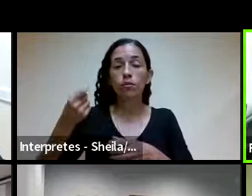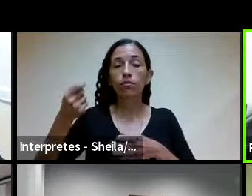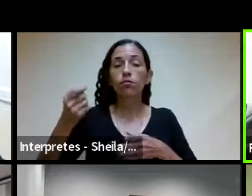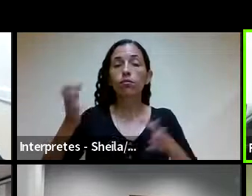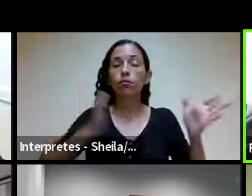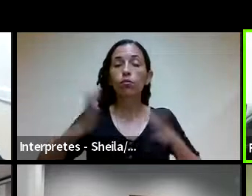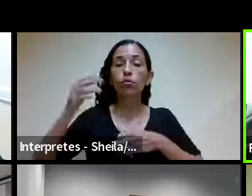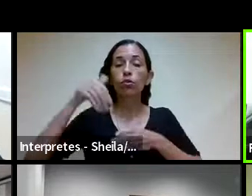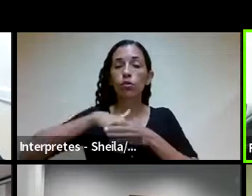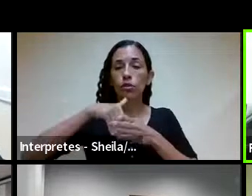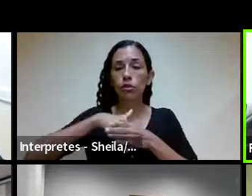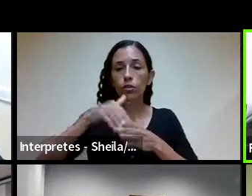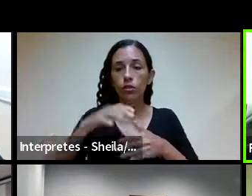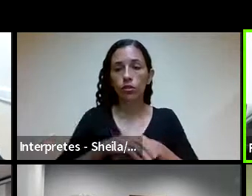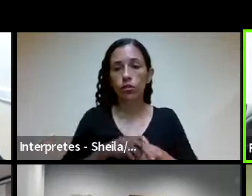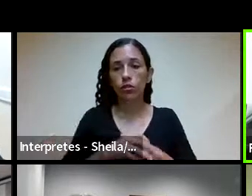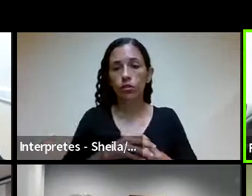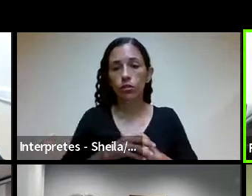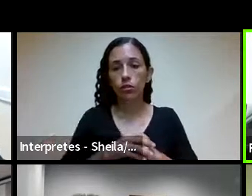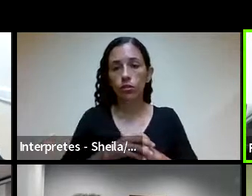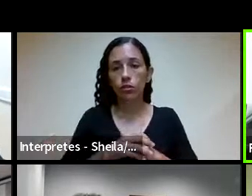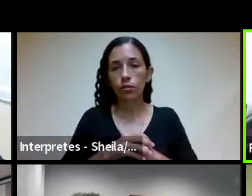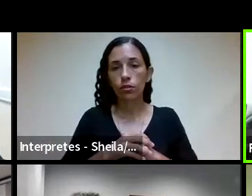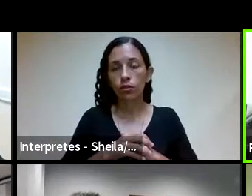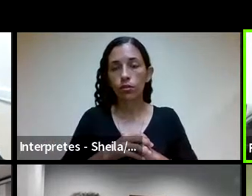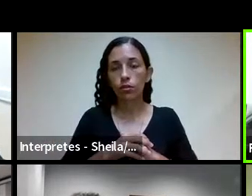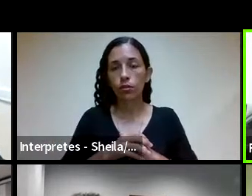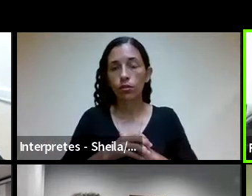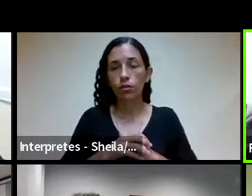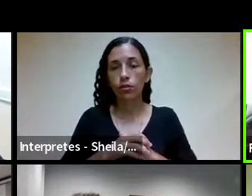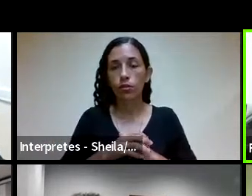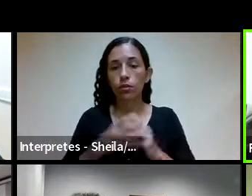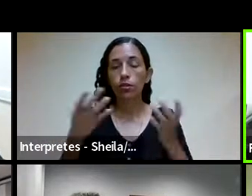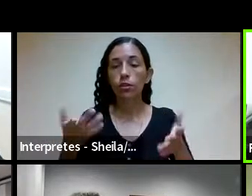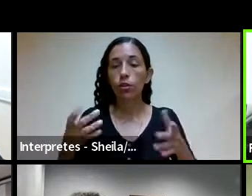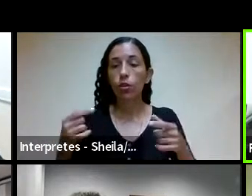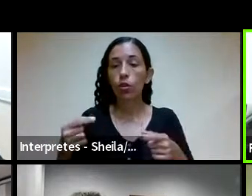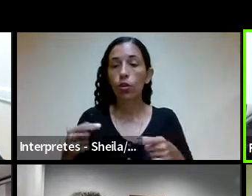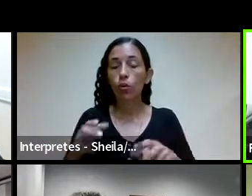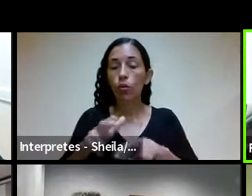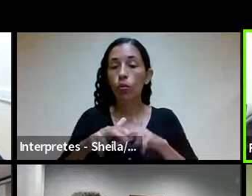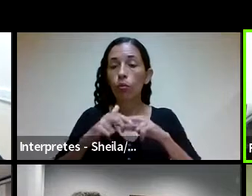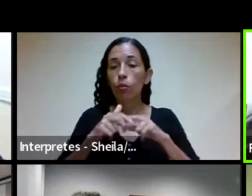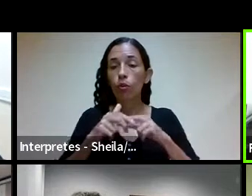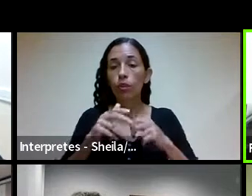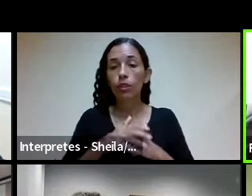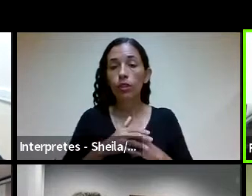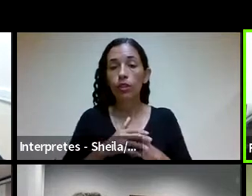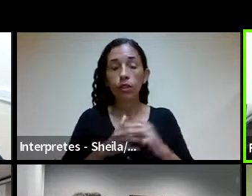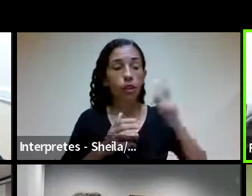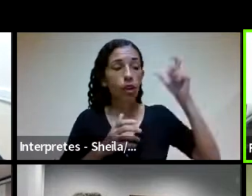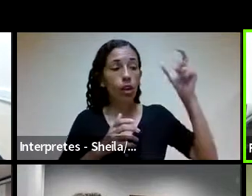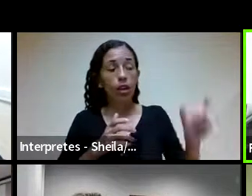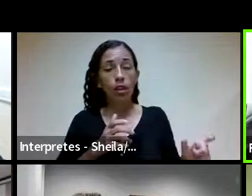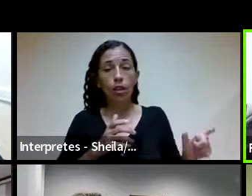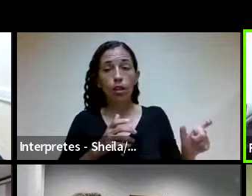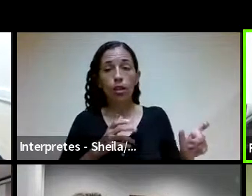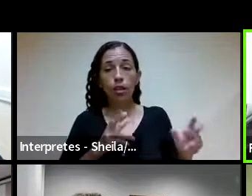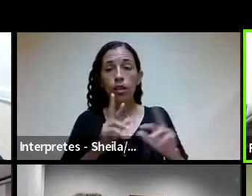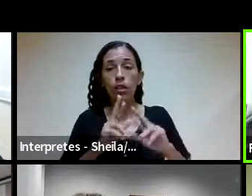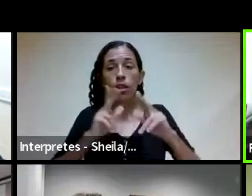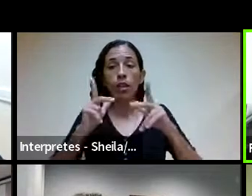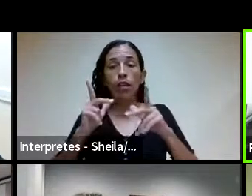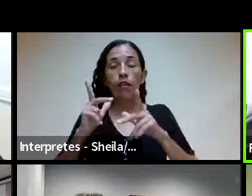citação de todos eles. Em prol da prática de reforma, a parte recorrente defendeu que Diferentemente da